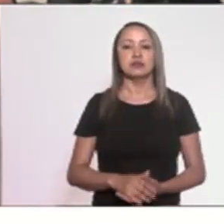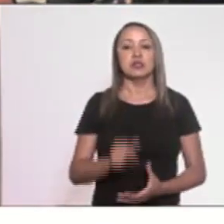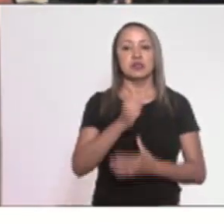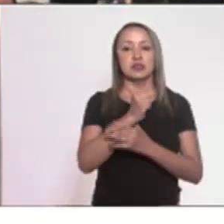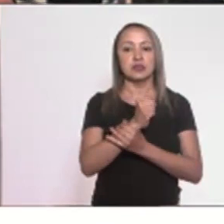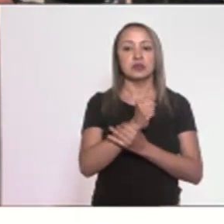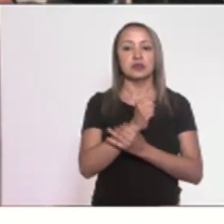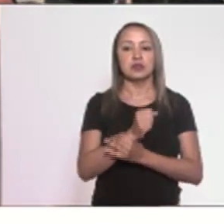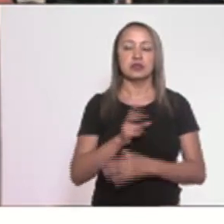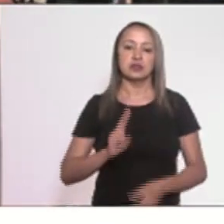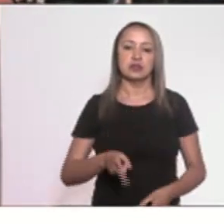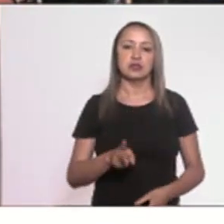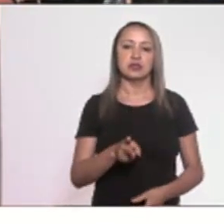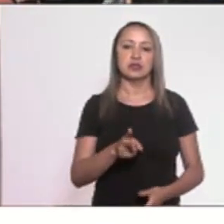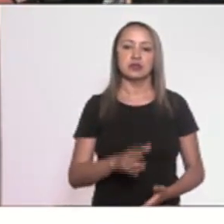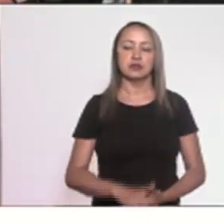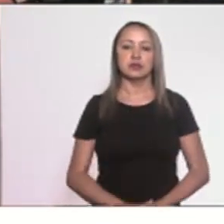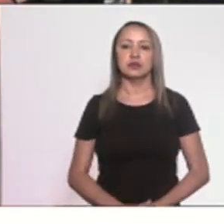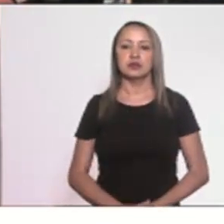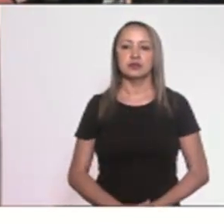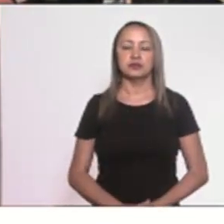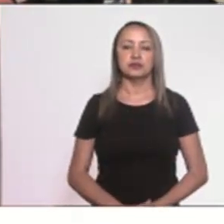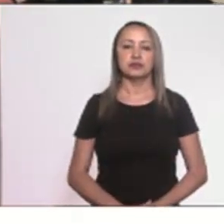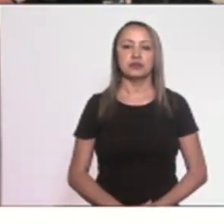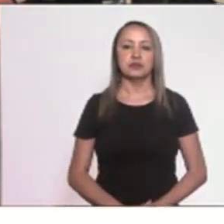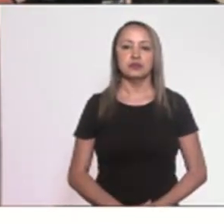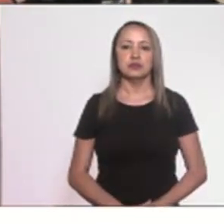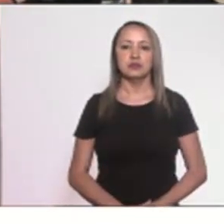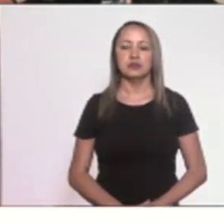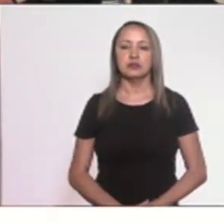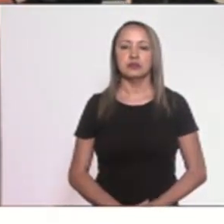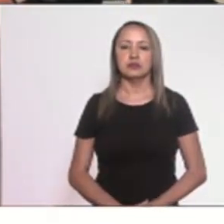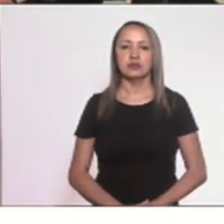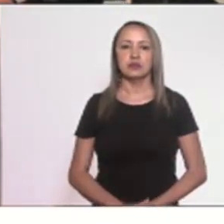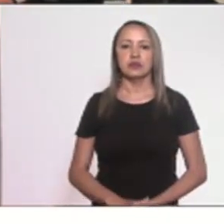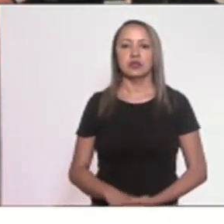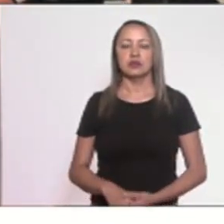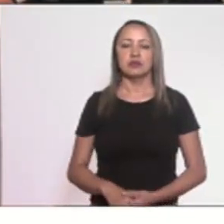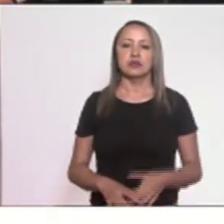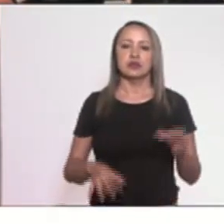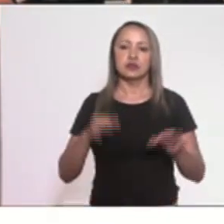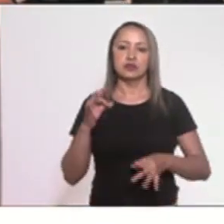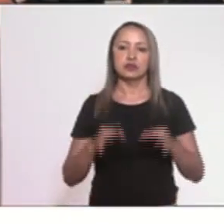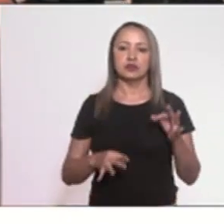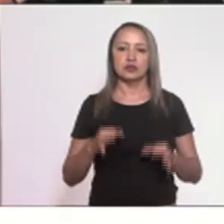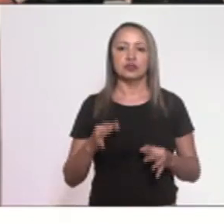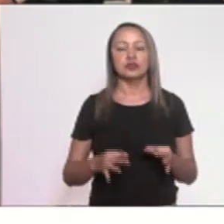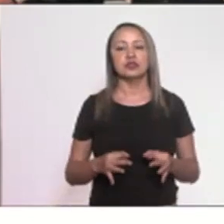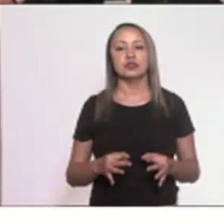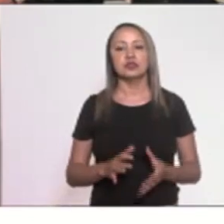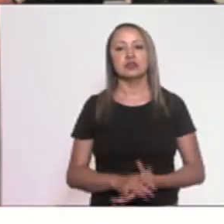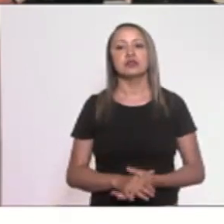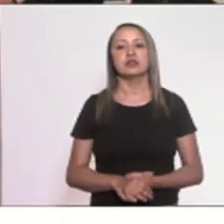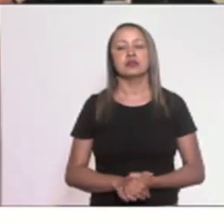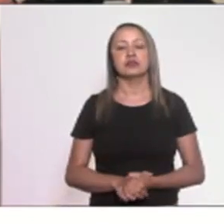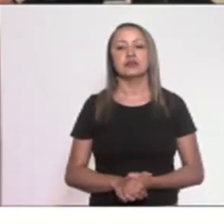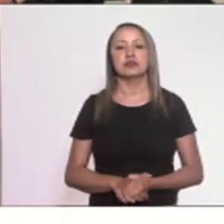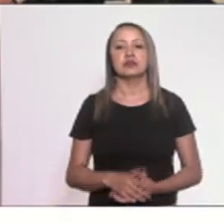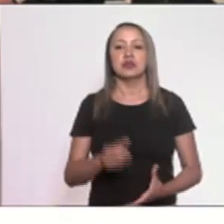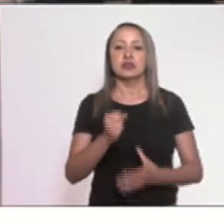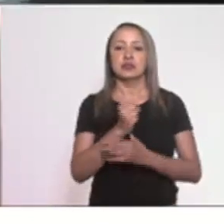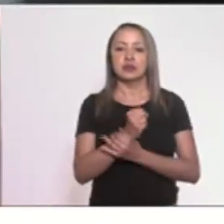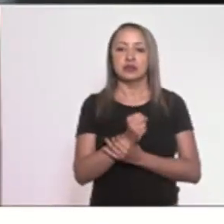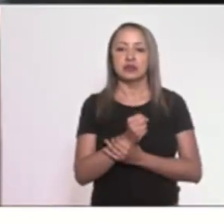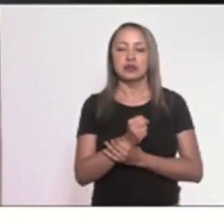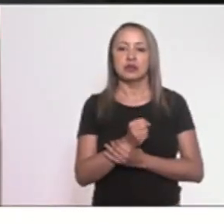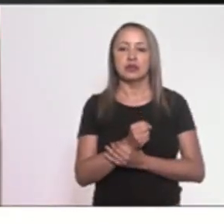Presente. Pareceres das comissões Constituição e Justiça, pela condicionalidade com emenda. Segurança Pública e